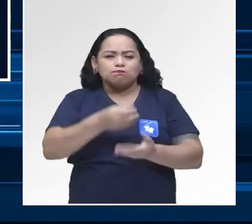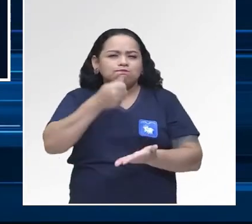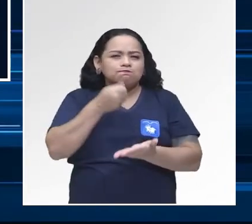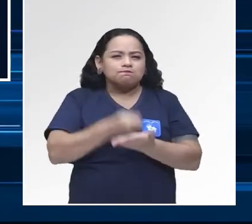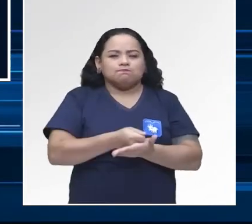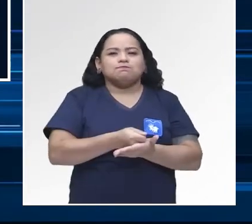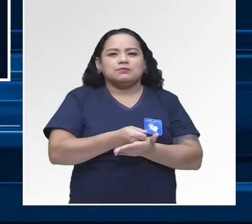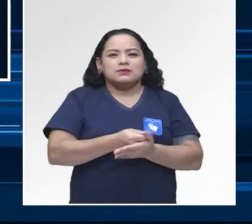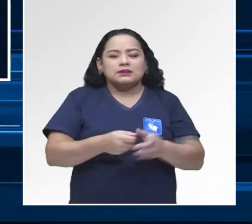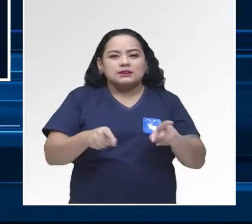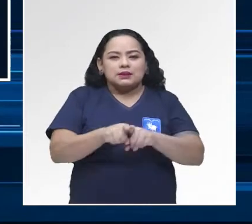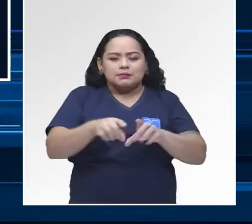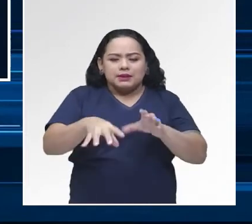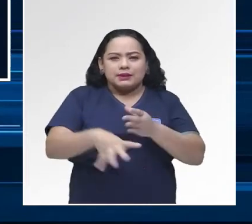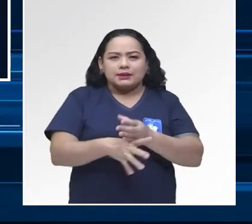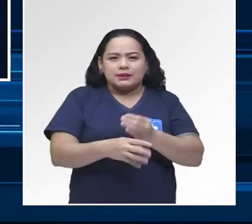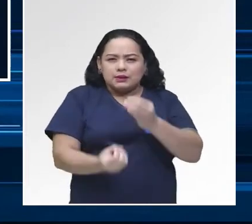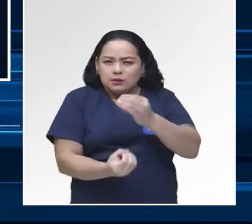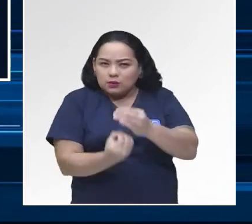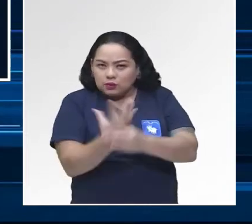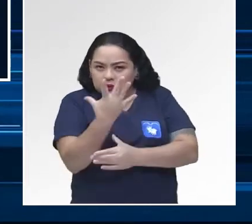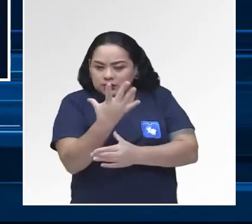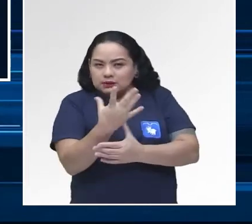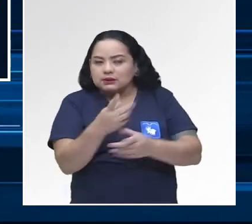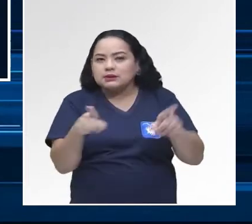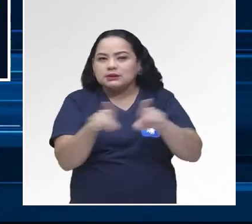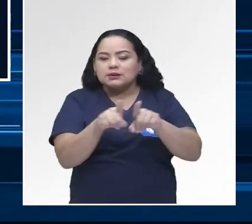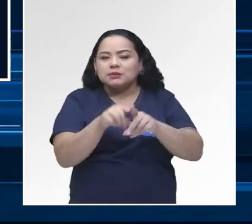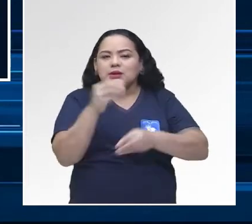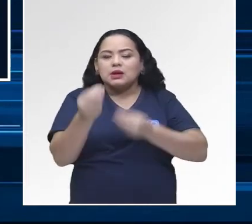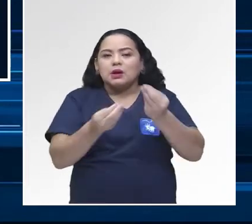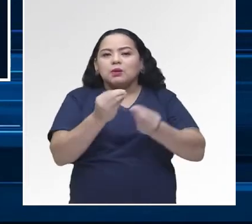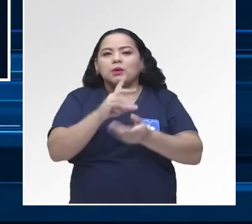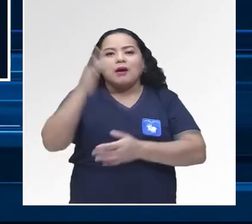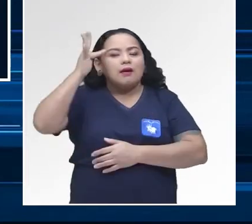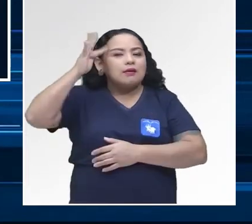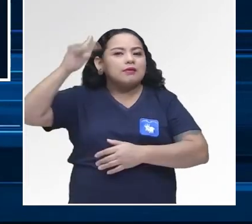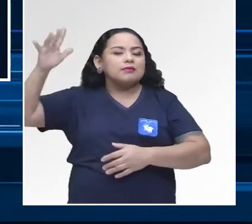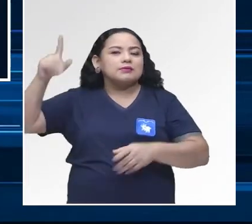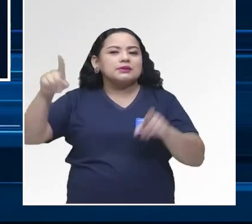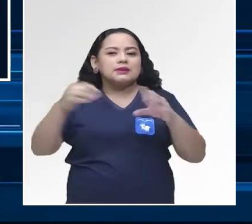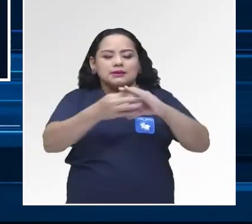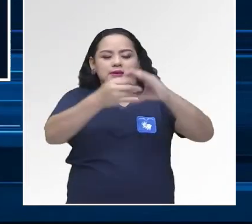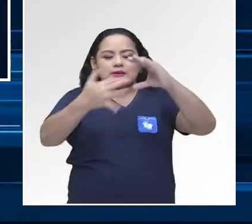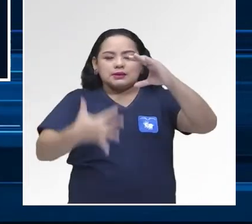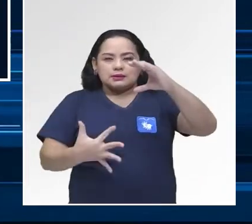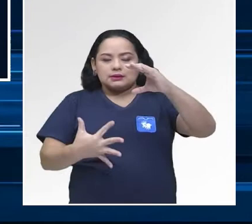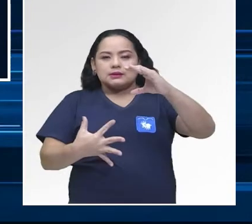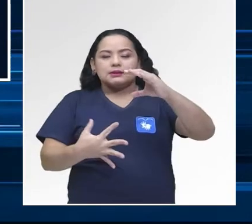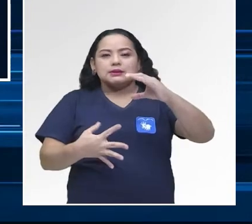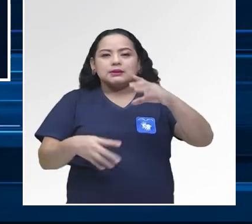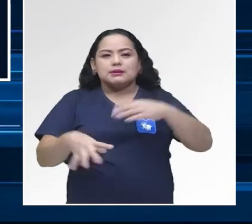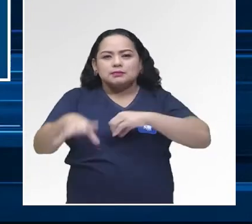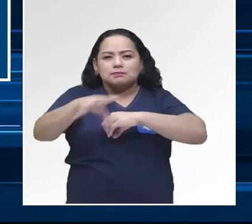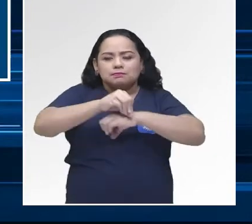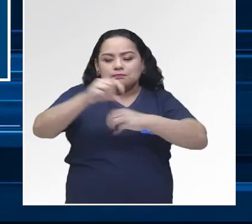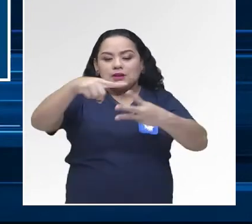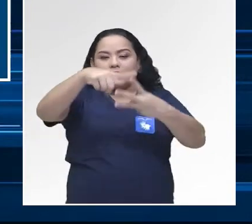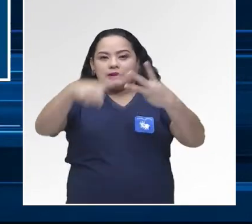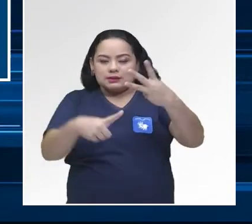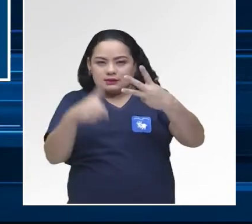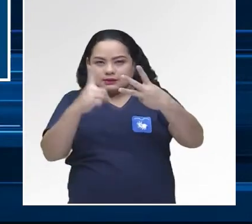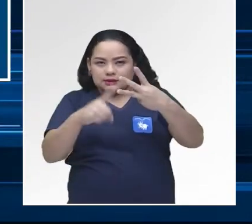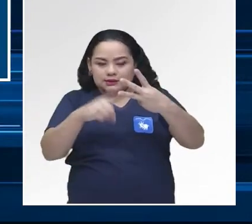radical, rigorosa, ela também tem uma característica também que a completa.